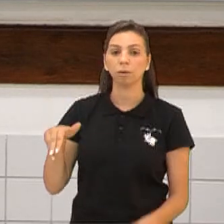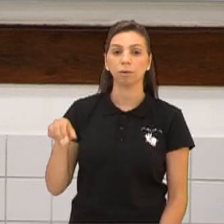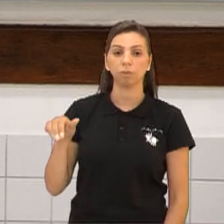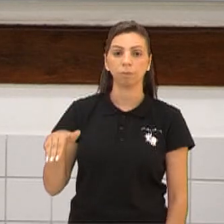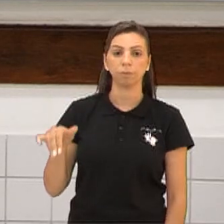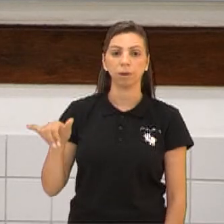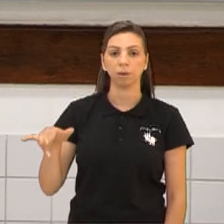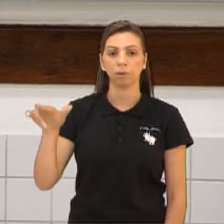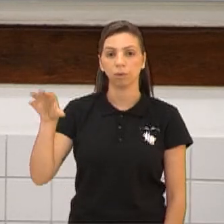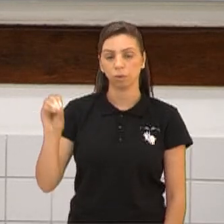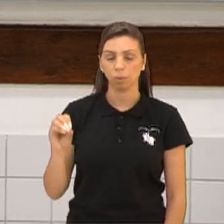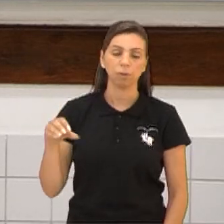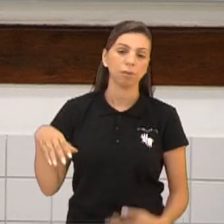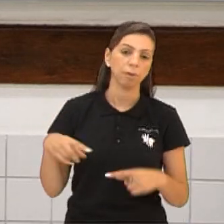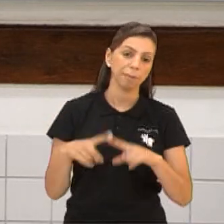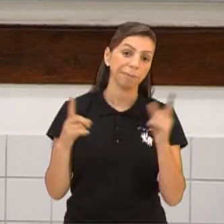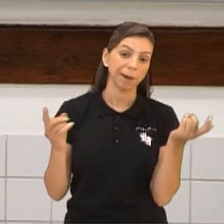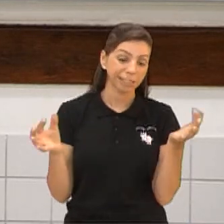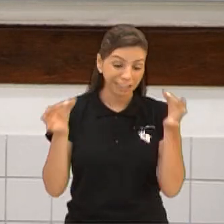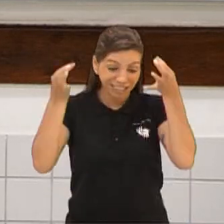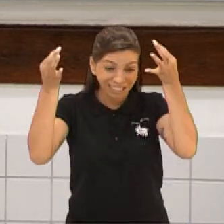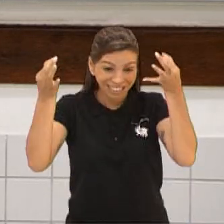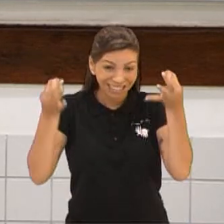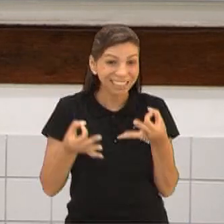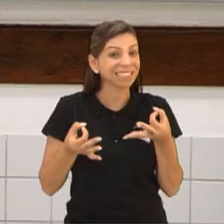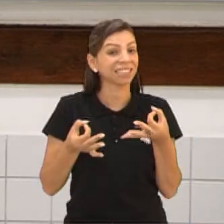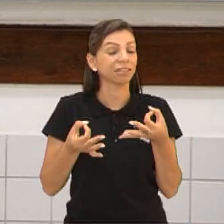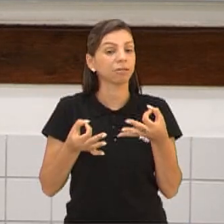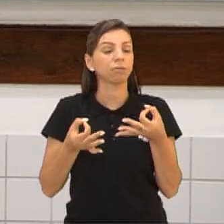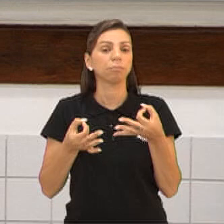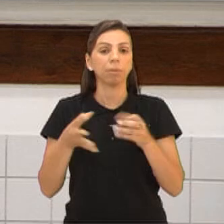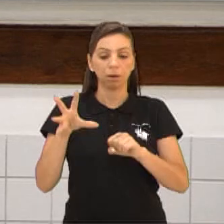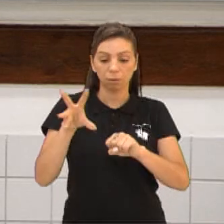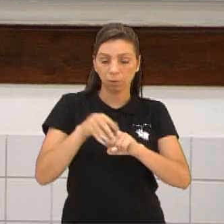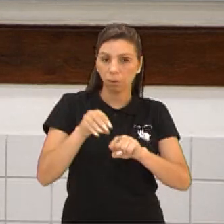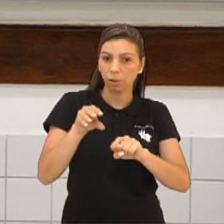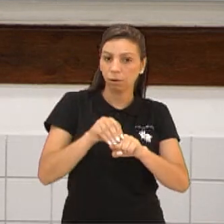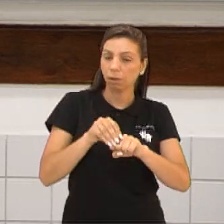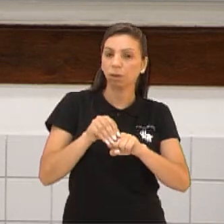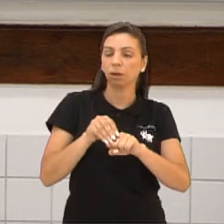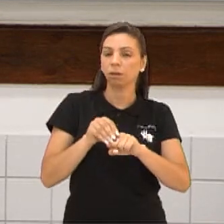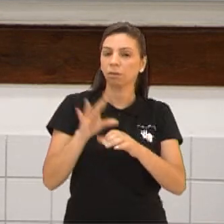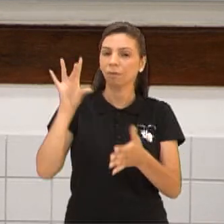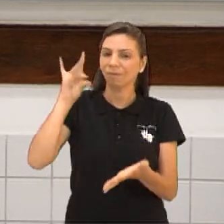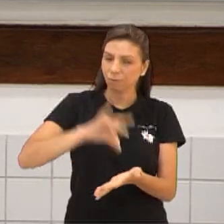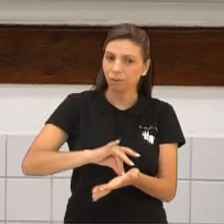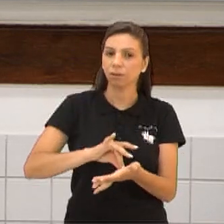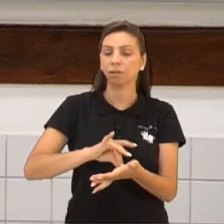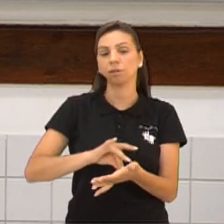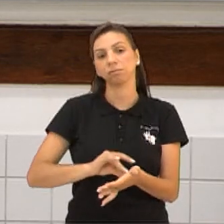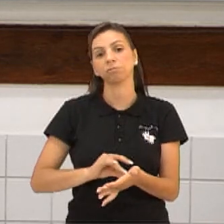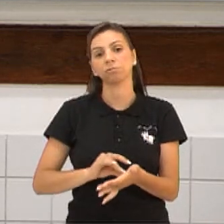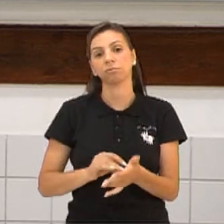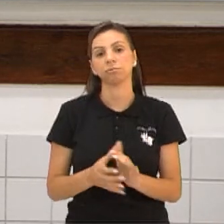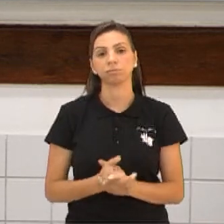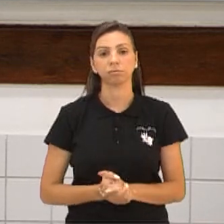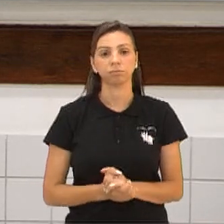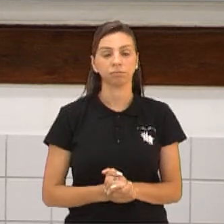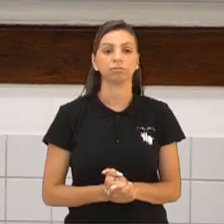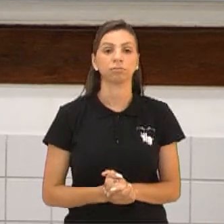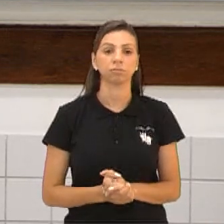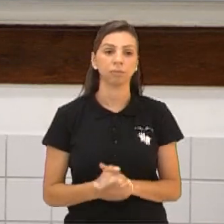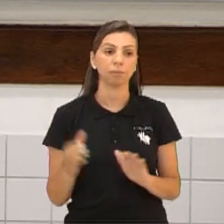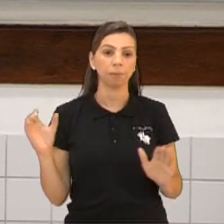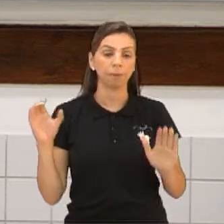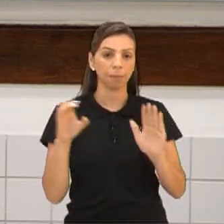não teríamos, né, a certeza para chegar ao conhecimento verídico do número, né, houve aquele